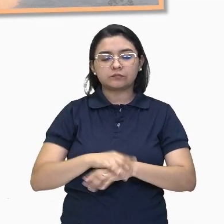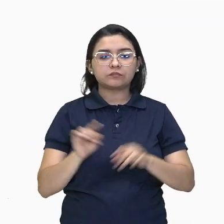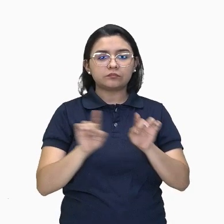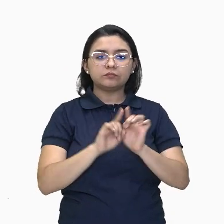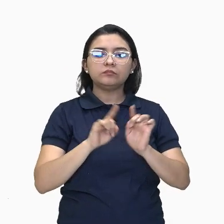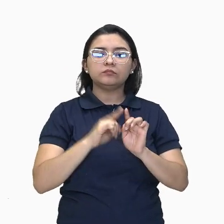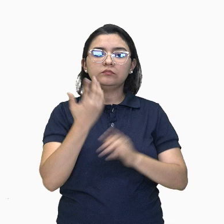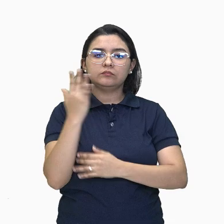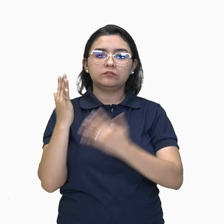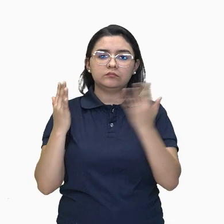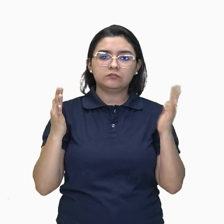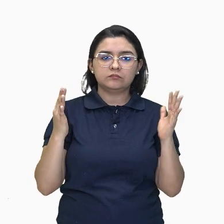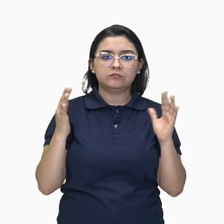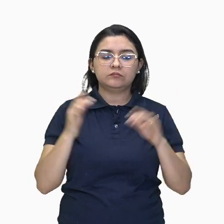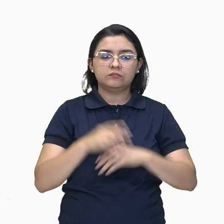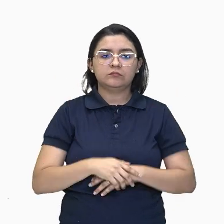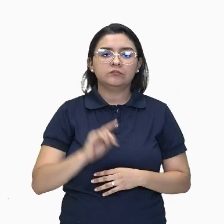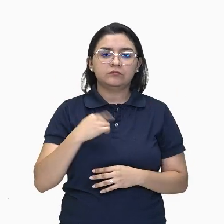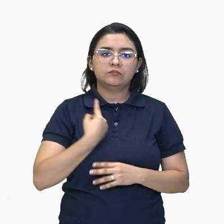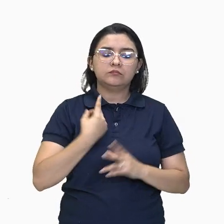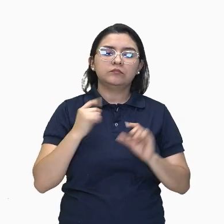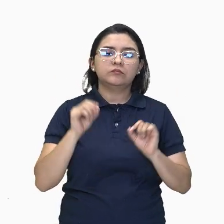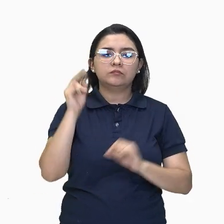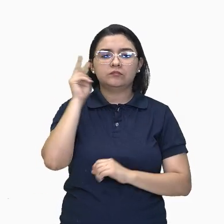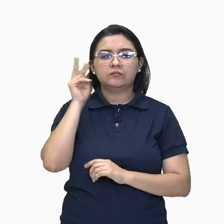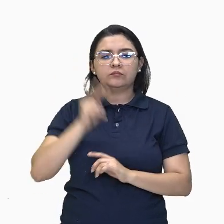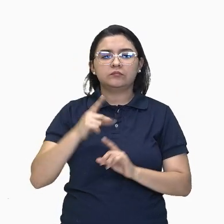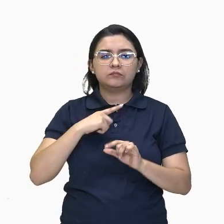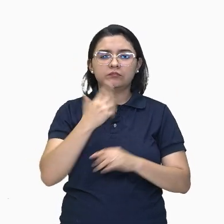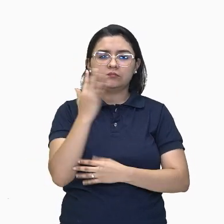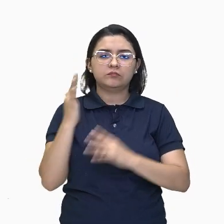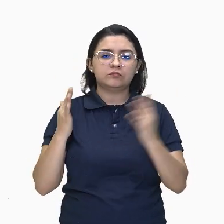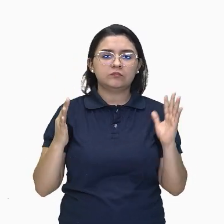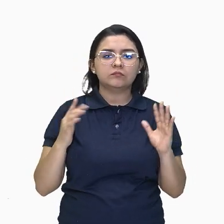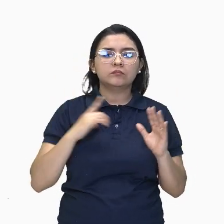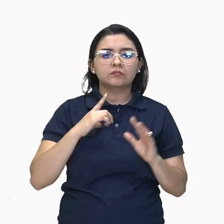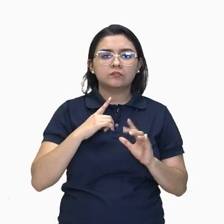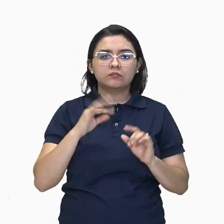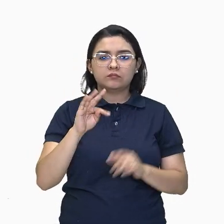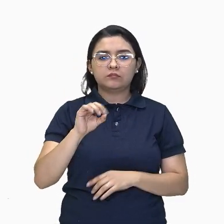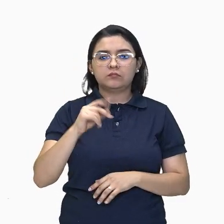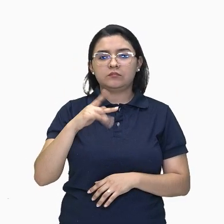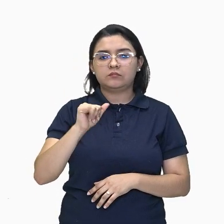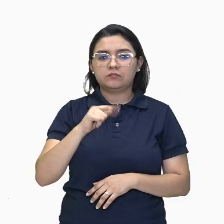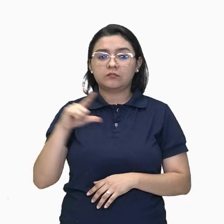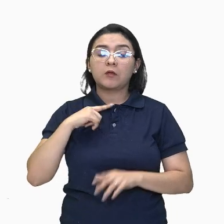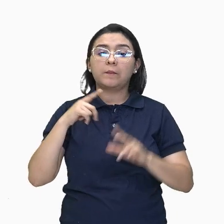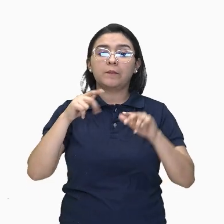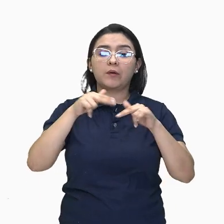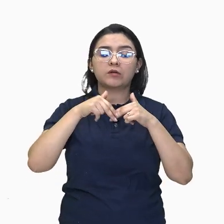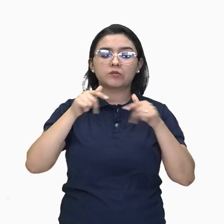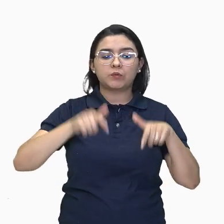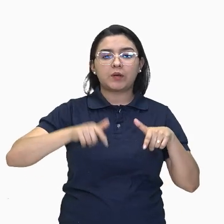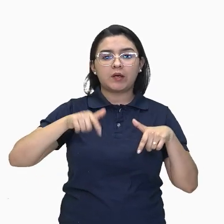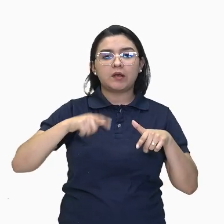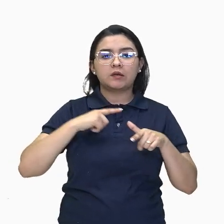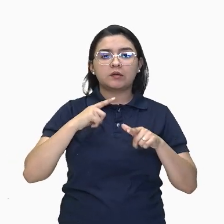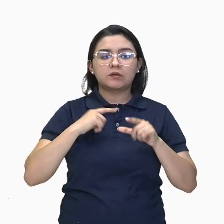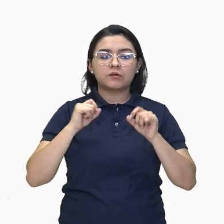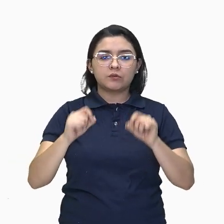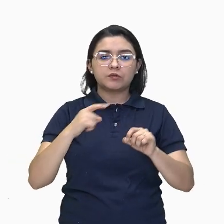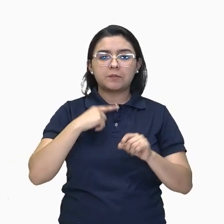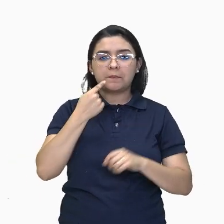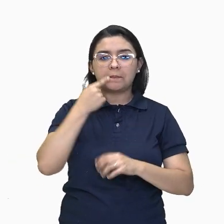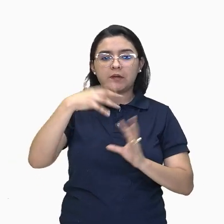floresta amazônica, como nós vimos, é uma floresta tropical, né? Por quê? Por conta da sua localização, né? Entre os